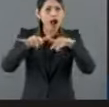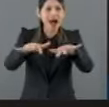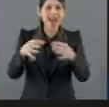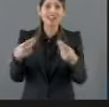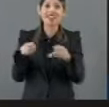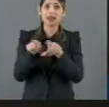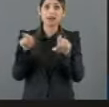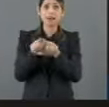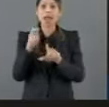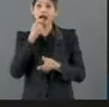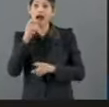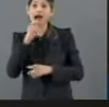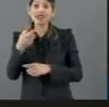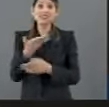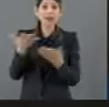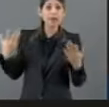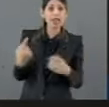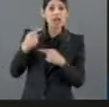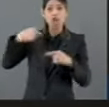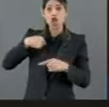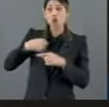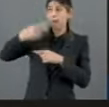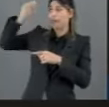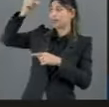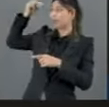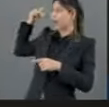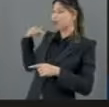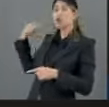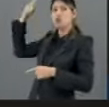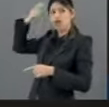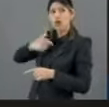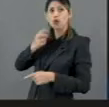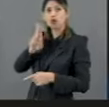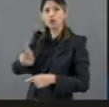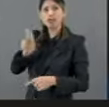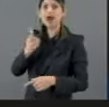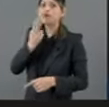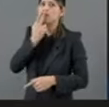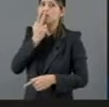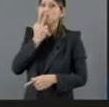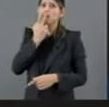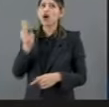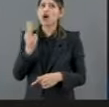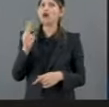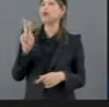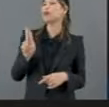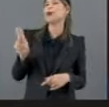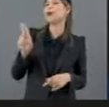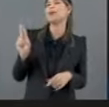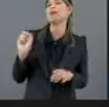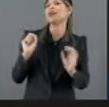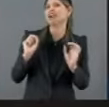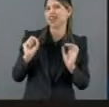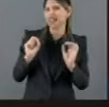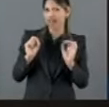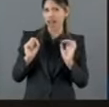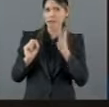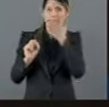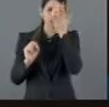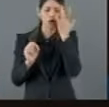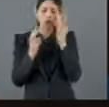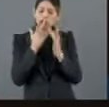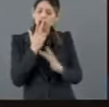jovens. Lá naquela época, eu fui fumante. Eu fui fumante. O cigarro, como é que chamava? O fino que